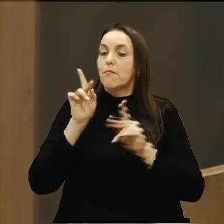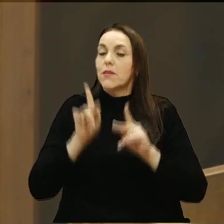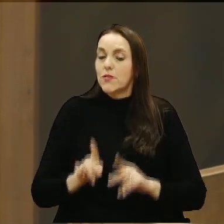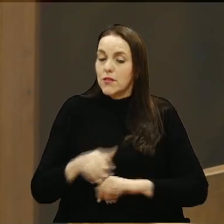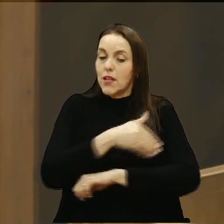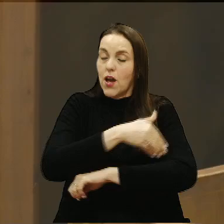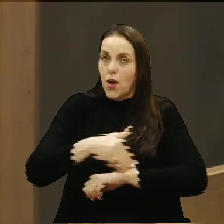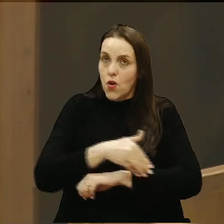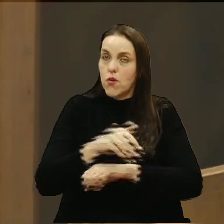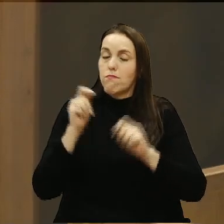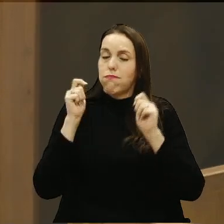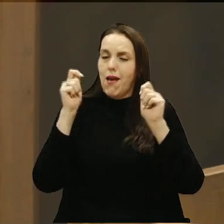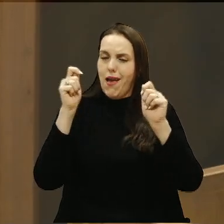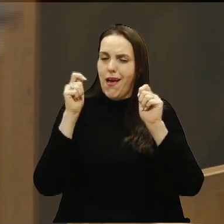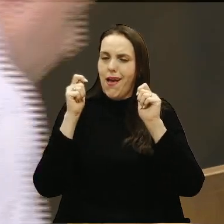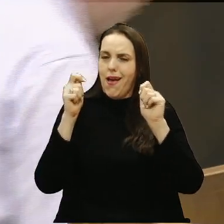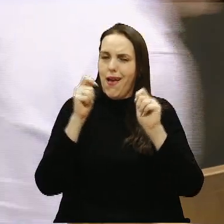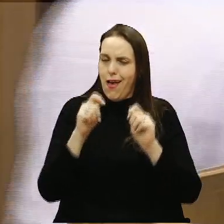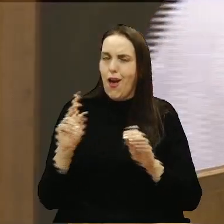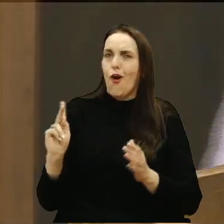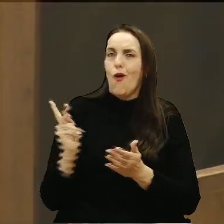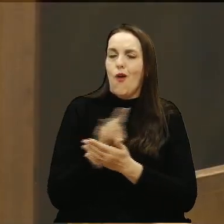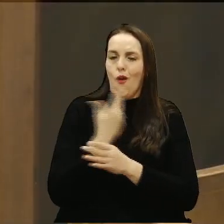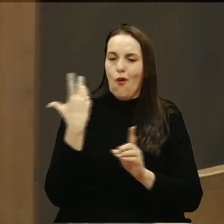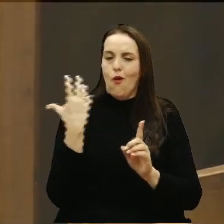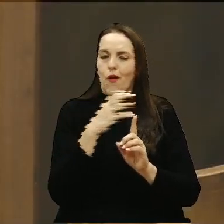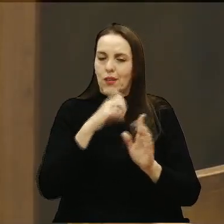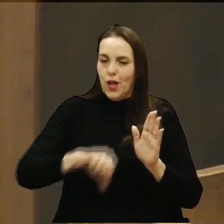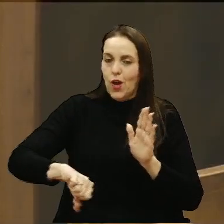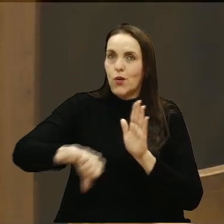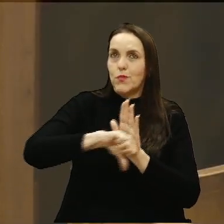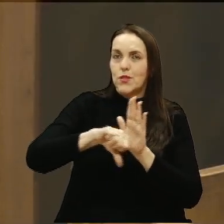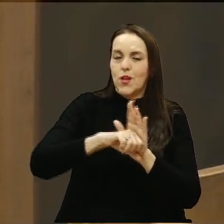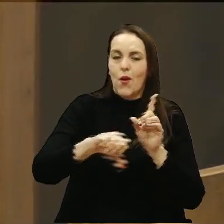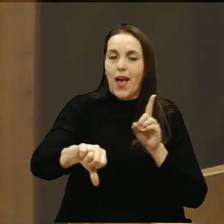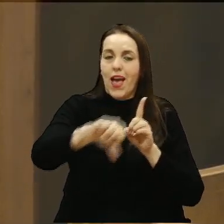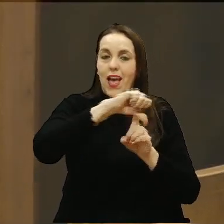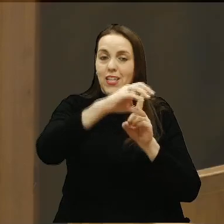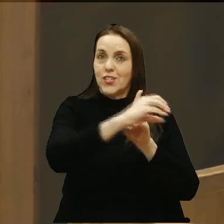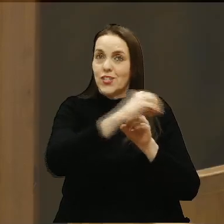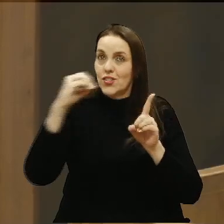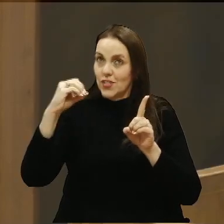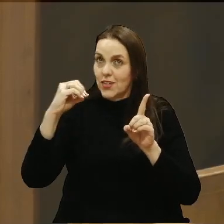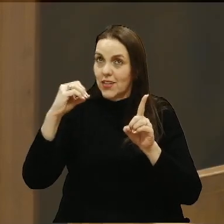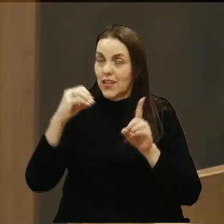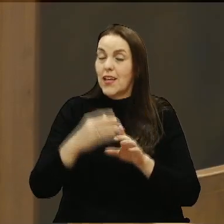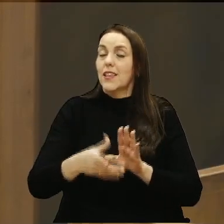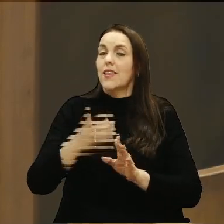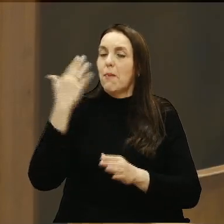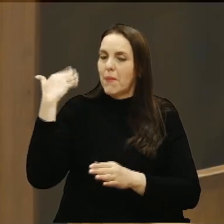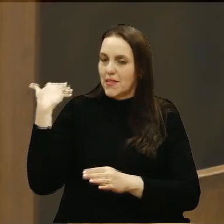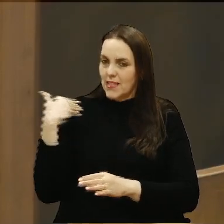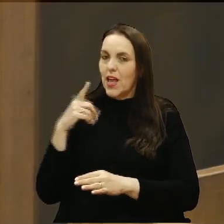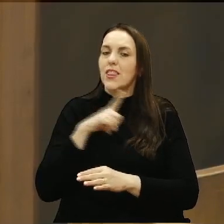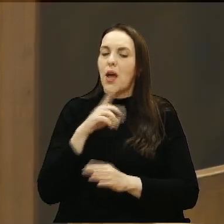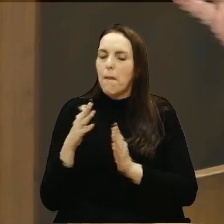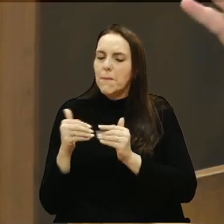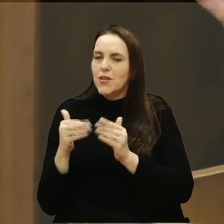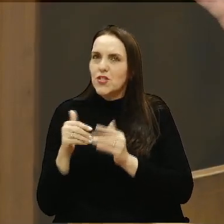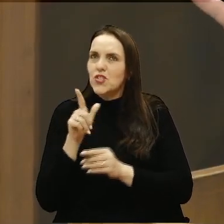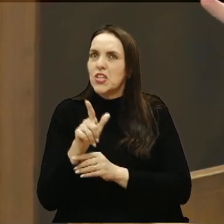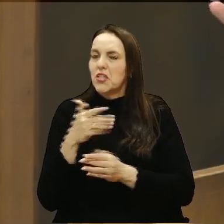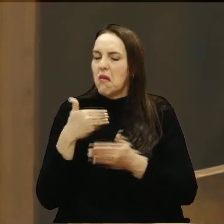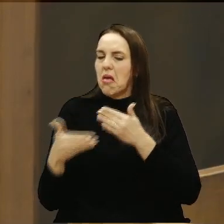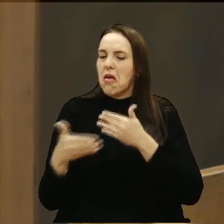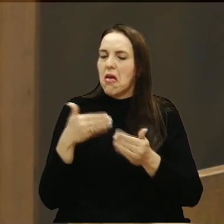pedindo combate à corrupção e pedindo sem anistia. Décadas atrás, a gente sabe quem é que estava pedindo anistia e quem é que não estava nem aí para